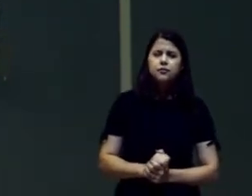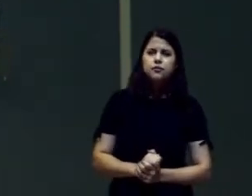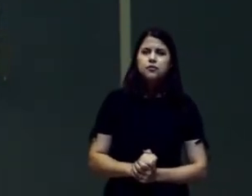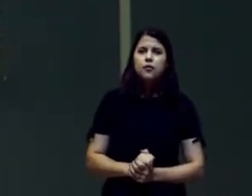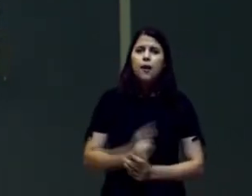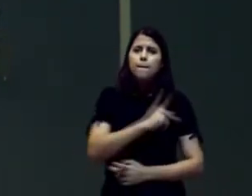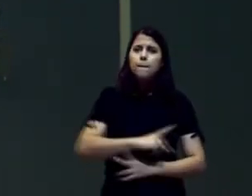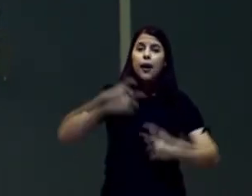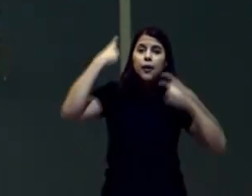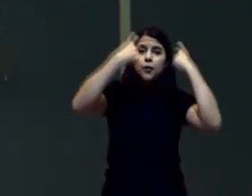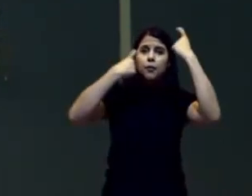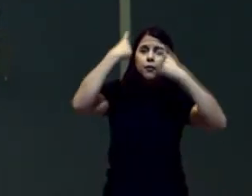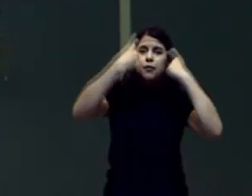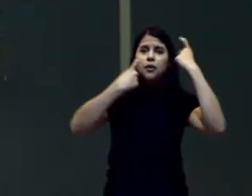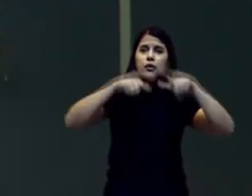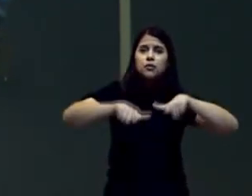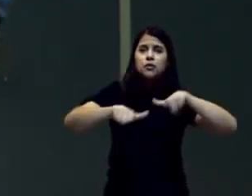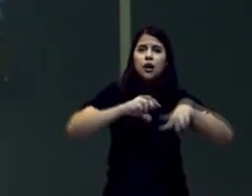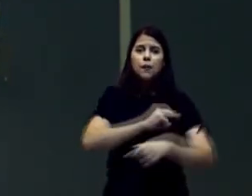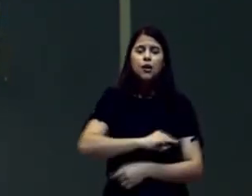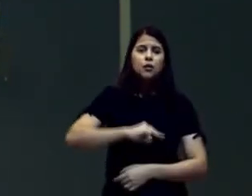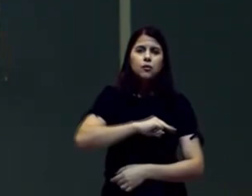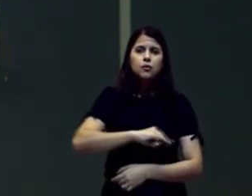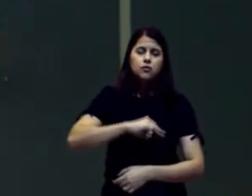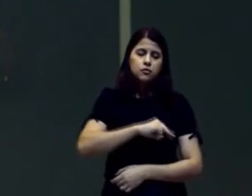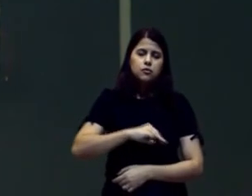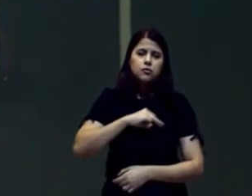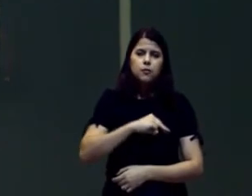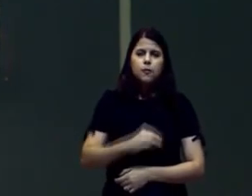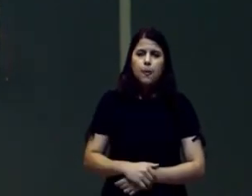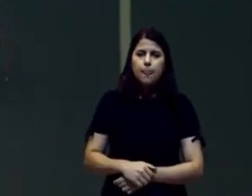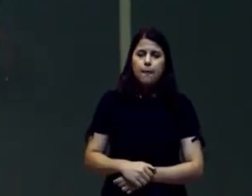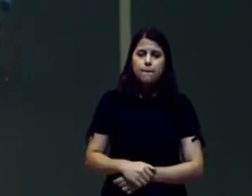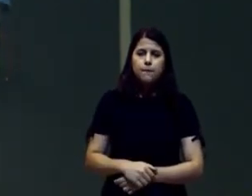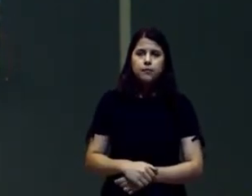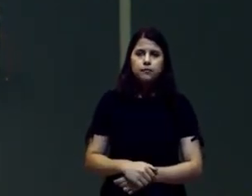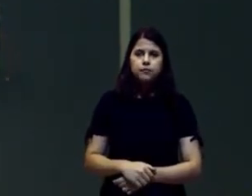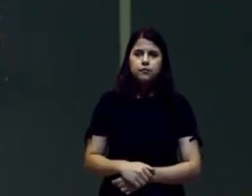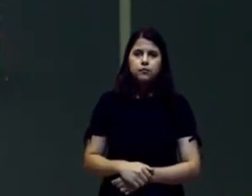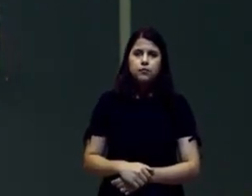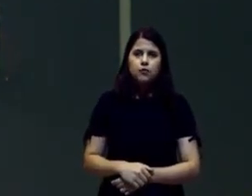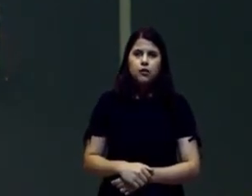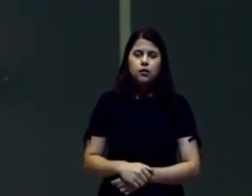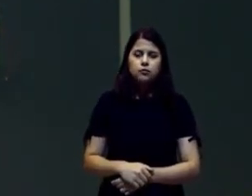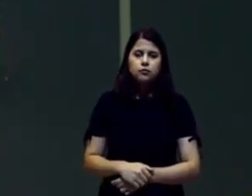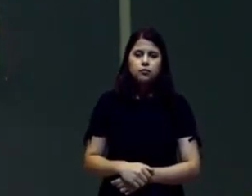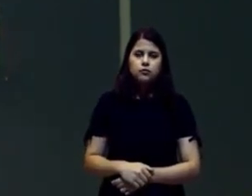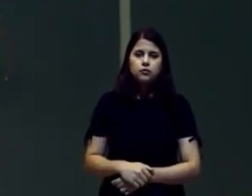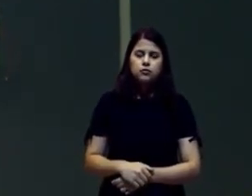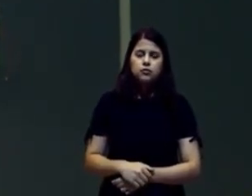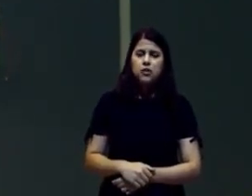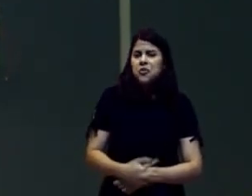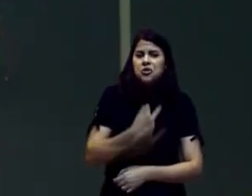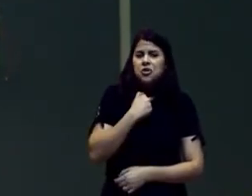porque isso era a vida. Eu preciso pensar em Paulo por muitas frentes, mas eu não posso esconder e